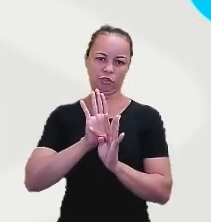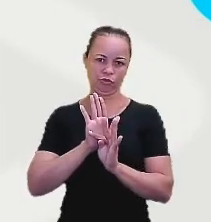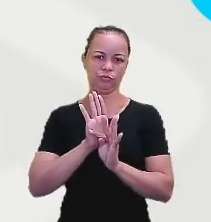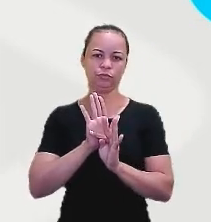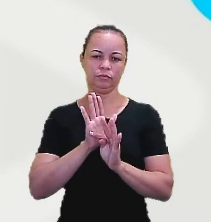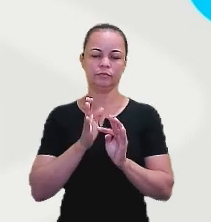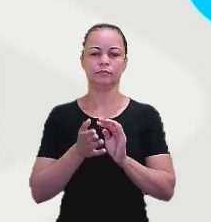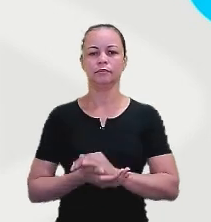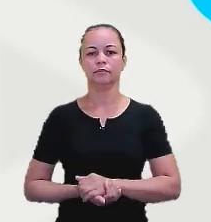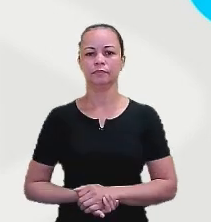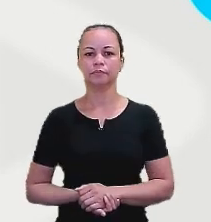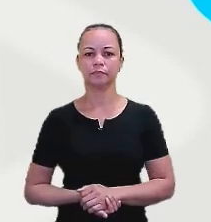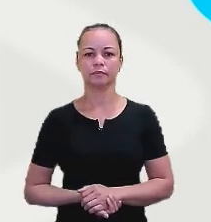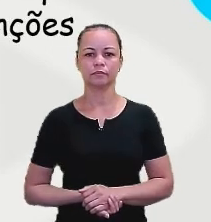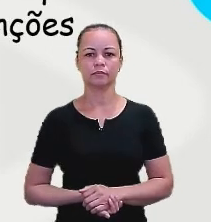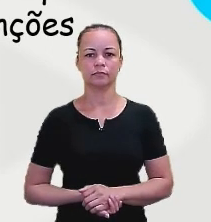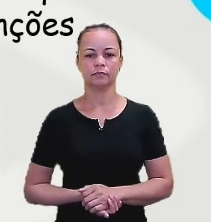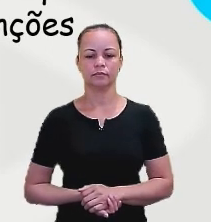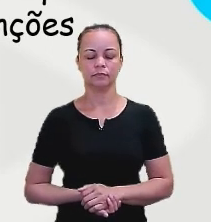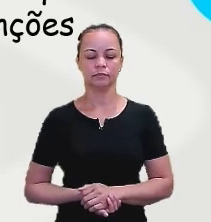textual.